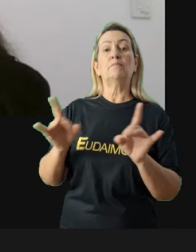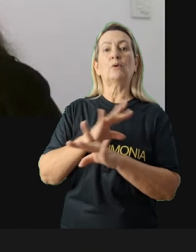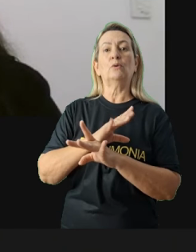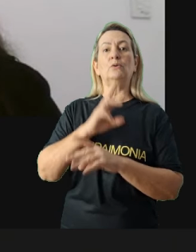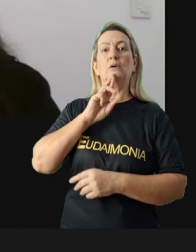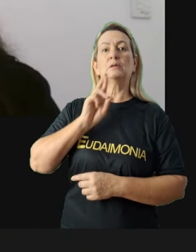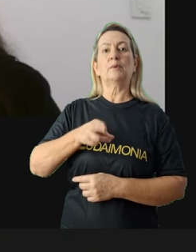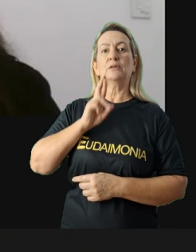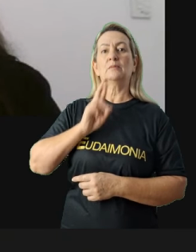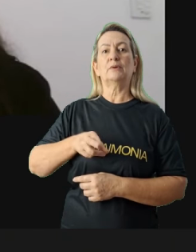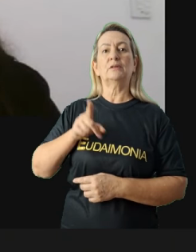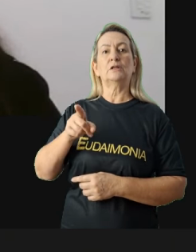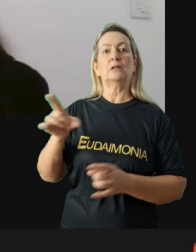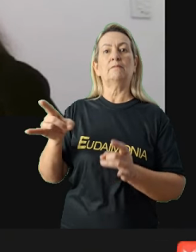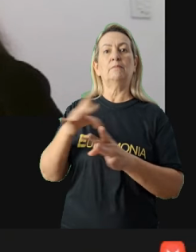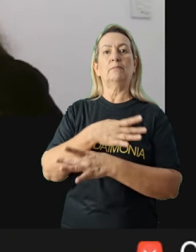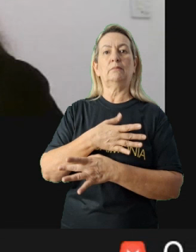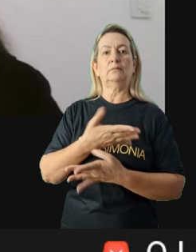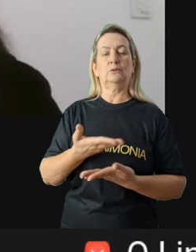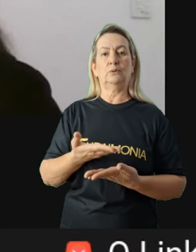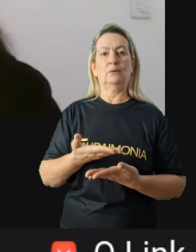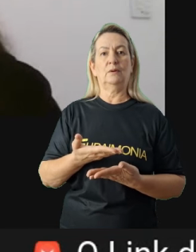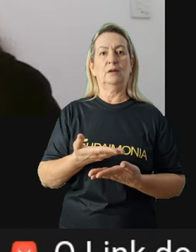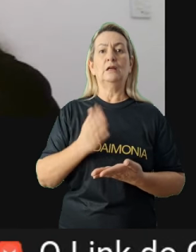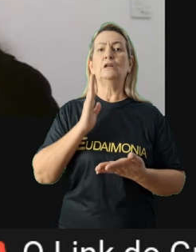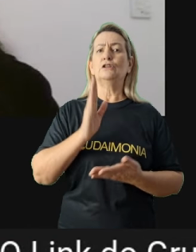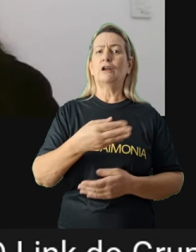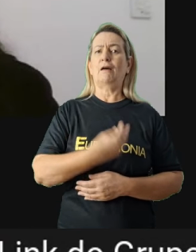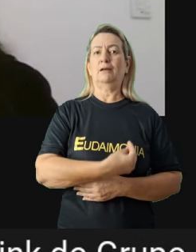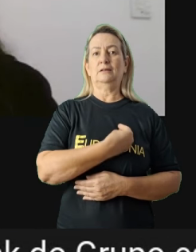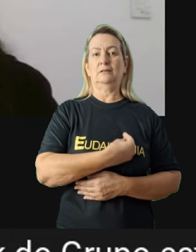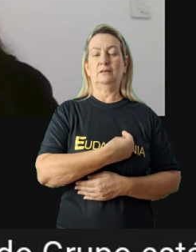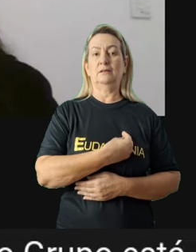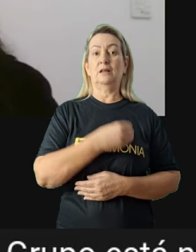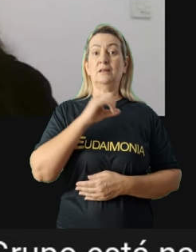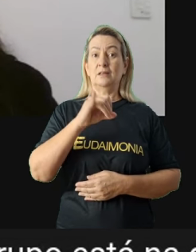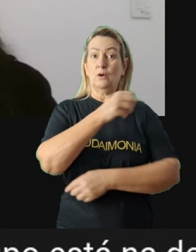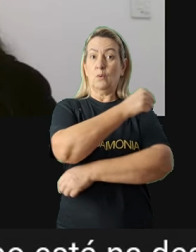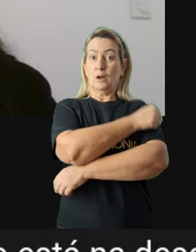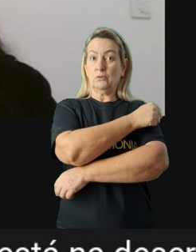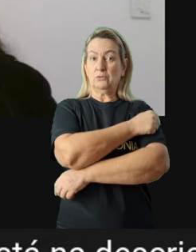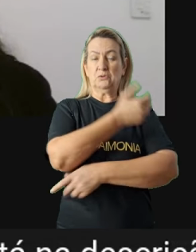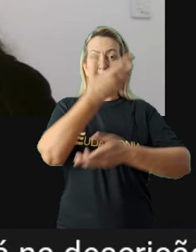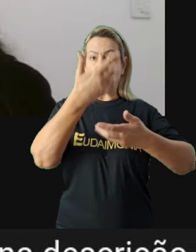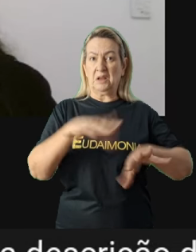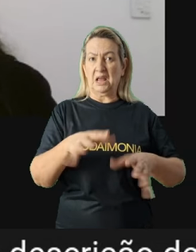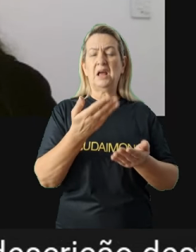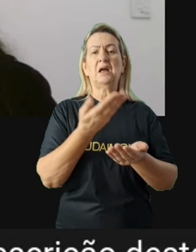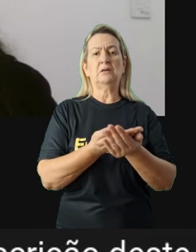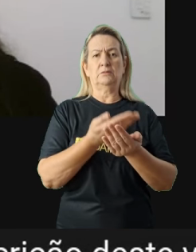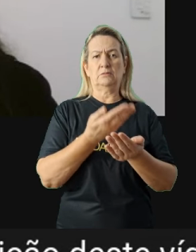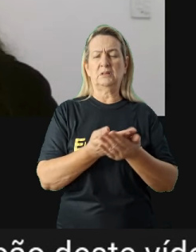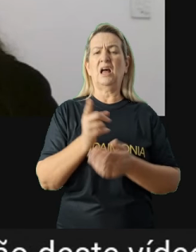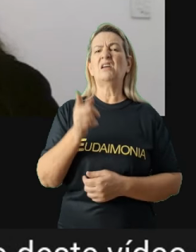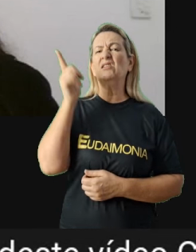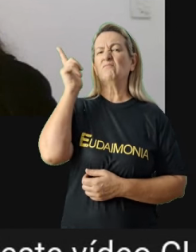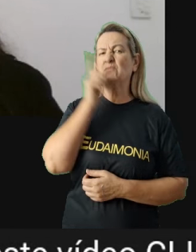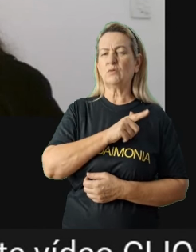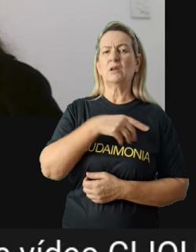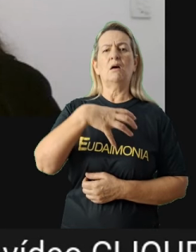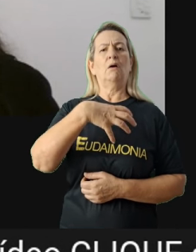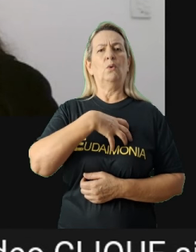que a resposta já estava lá, né? Tava lá. Então isso existe há muito tempo. O aluno que não quer estudar, ele sempre